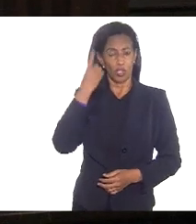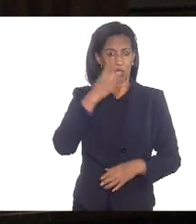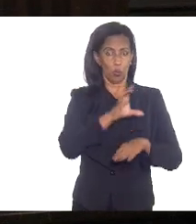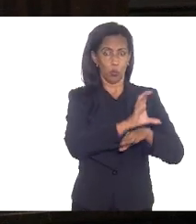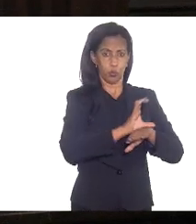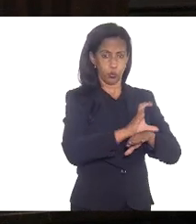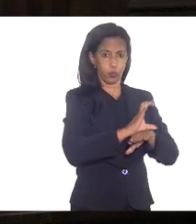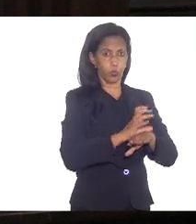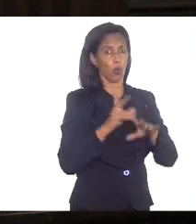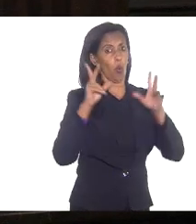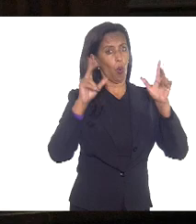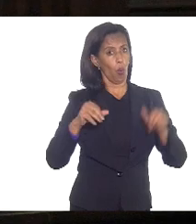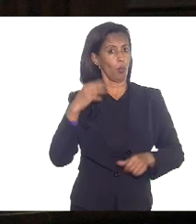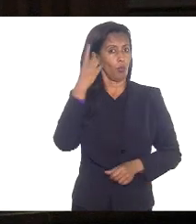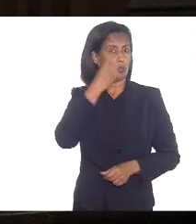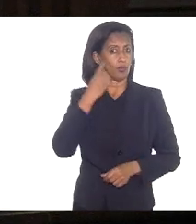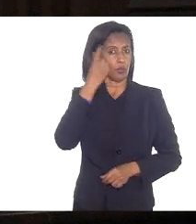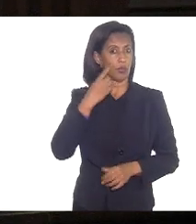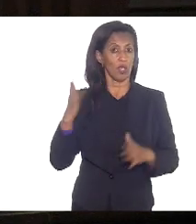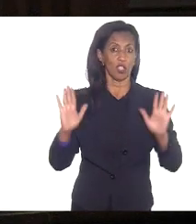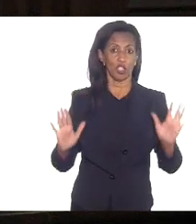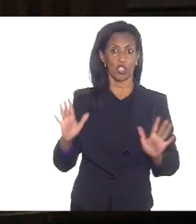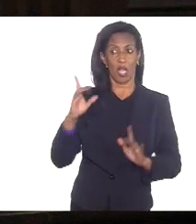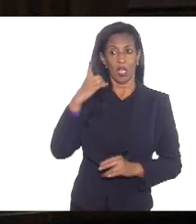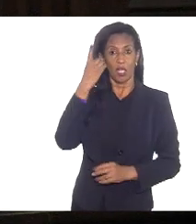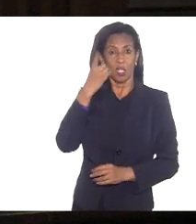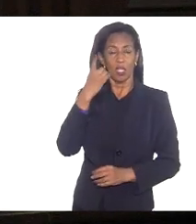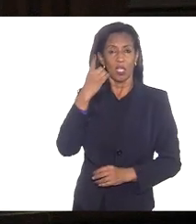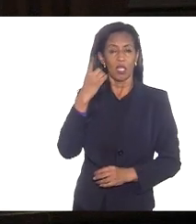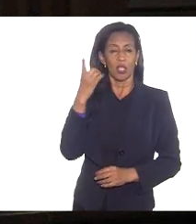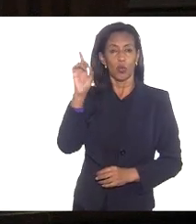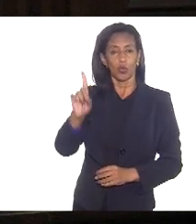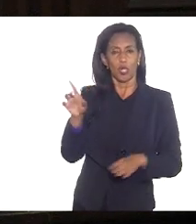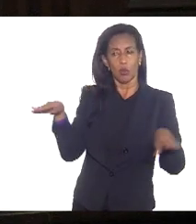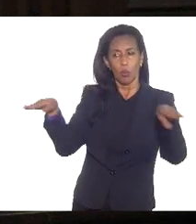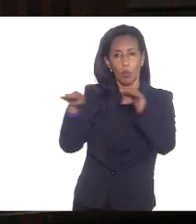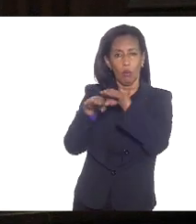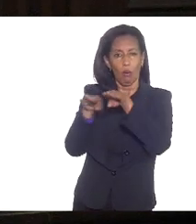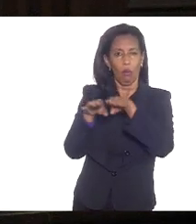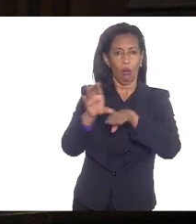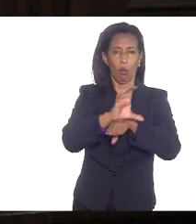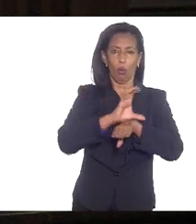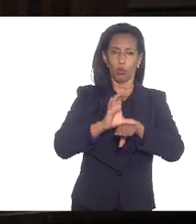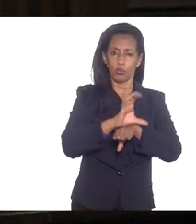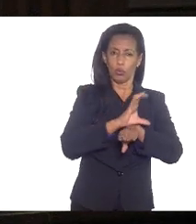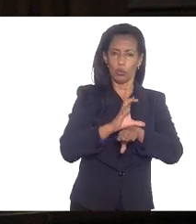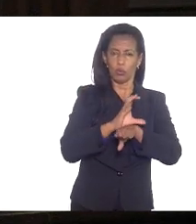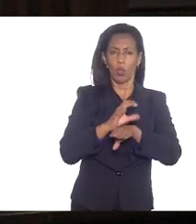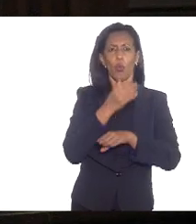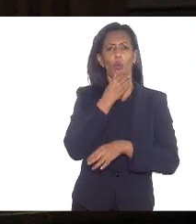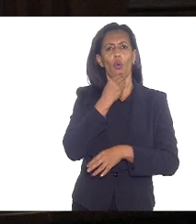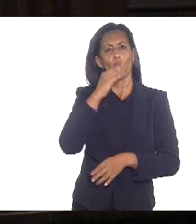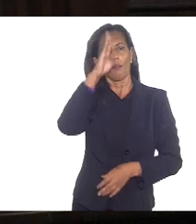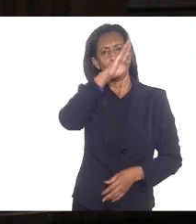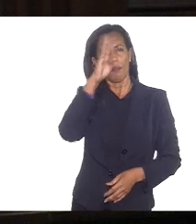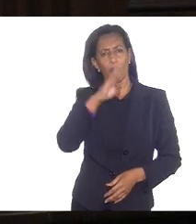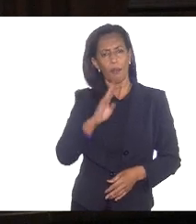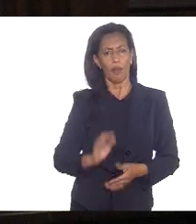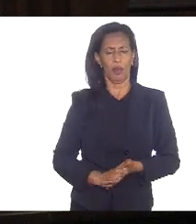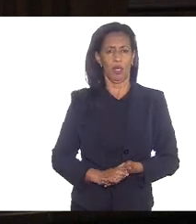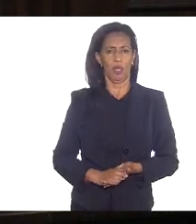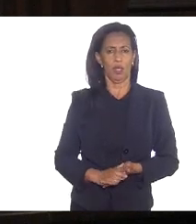como parlamentar, já que o direito igualmente constitucional de um cidadão brasileiro e